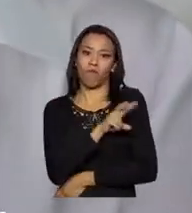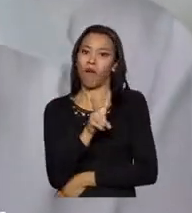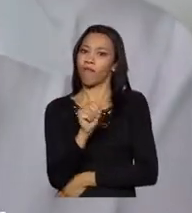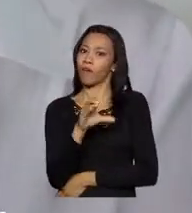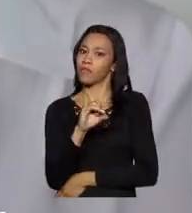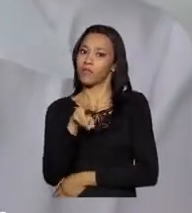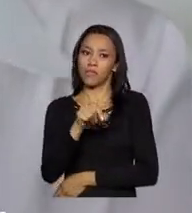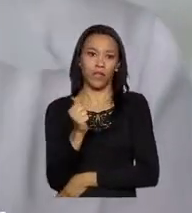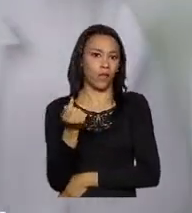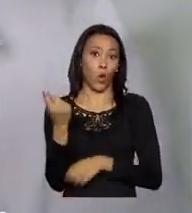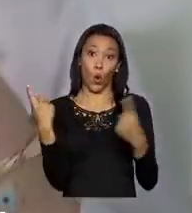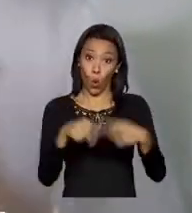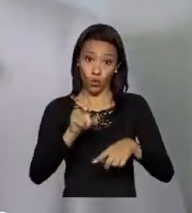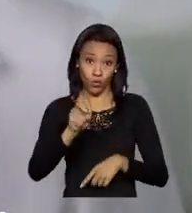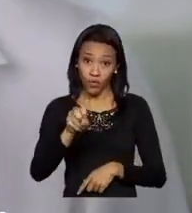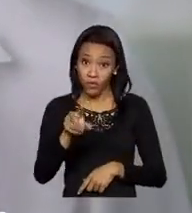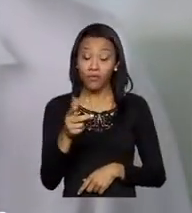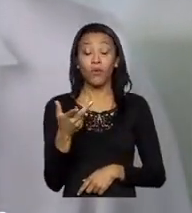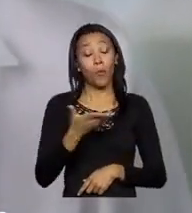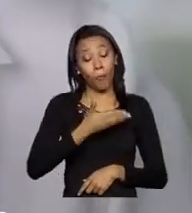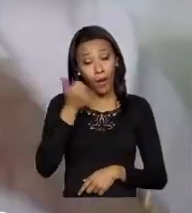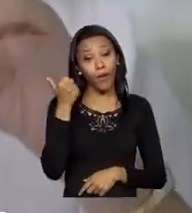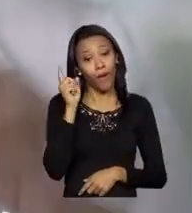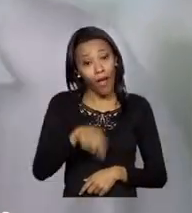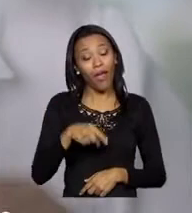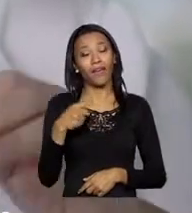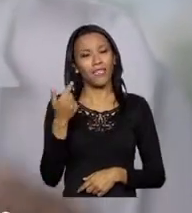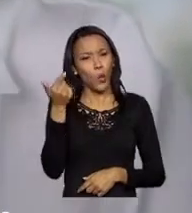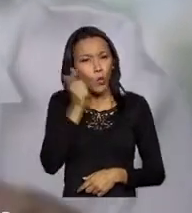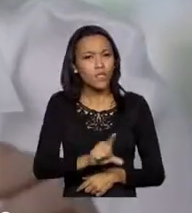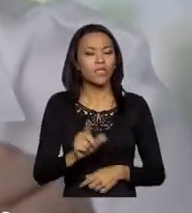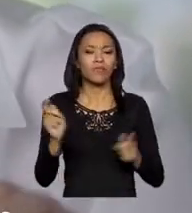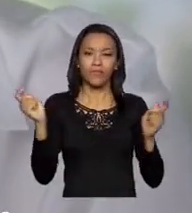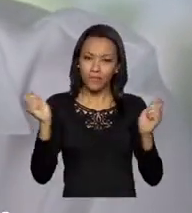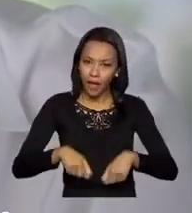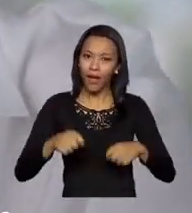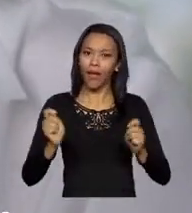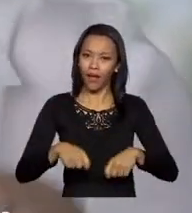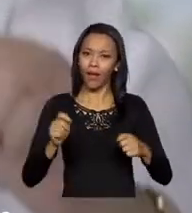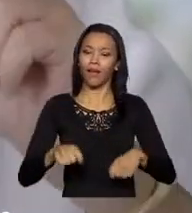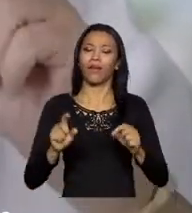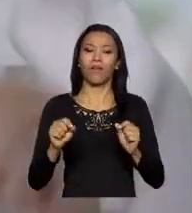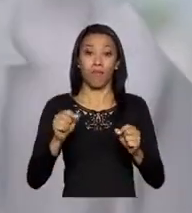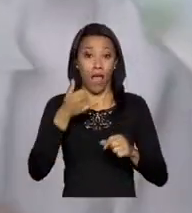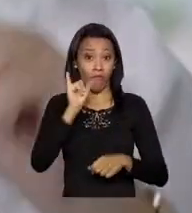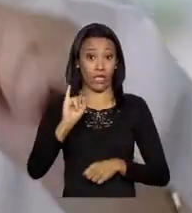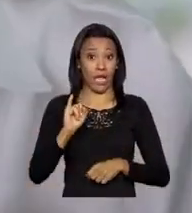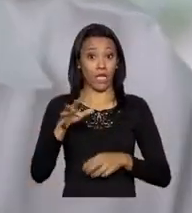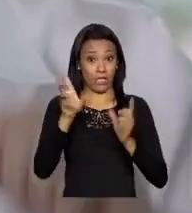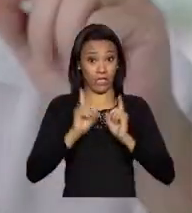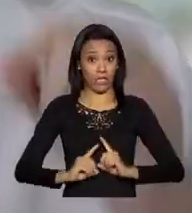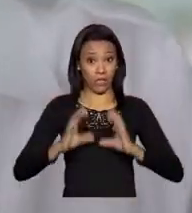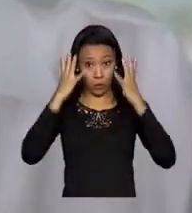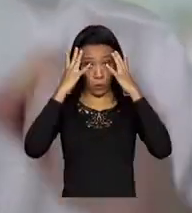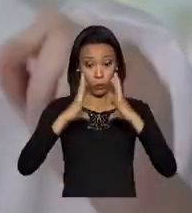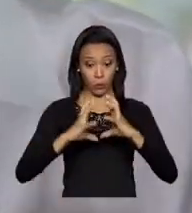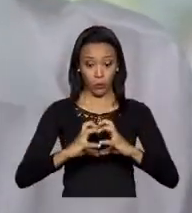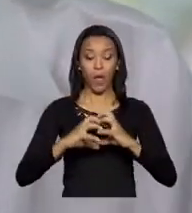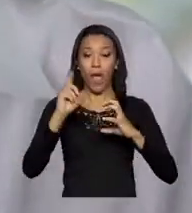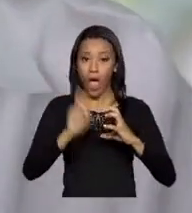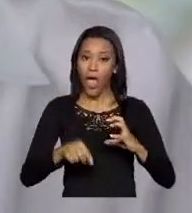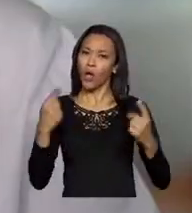o vírus Zika O único remédio realmente eficiente que temos para prevenir essa doença é o vigoroso